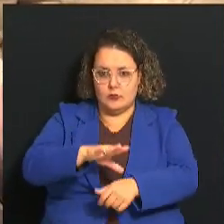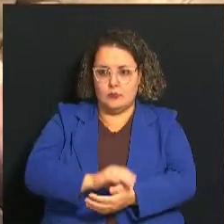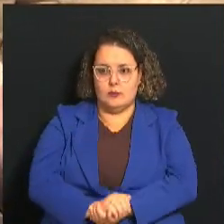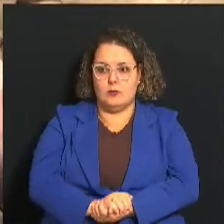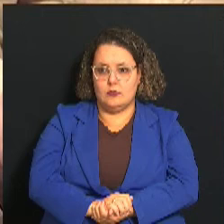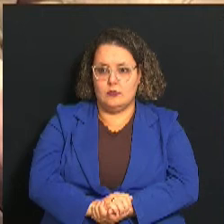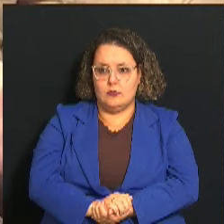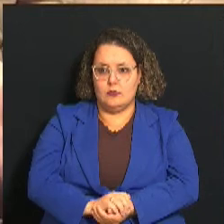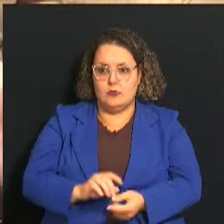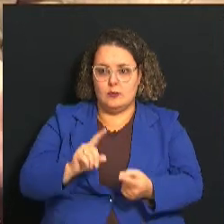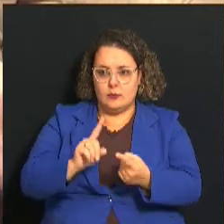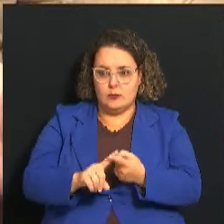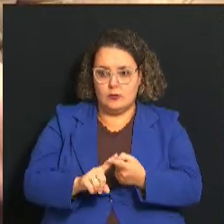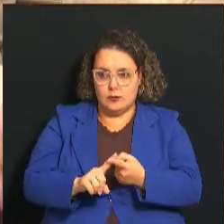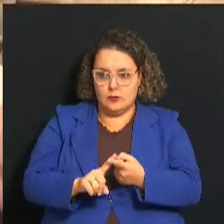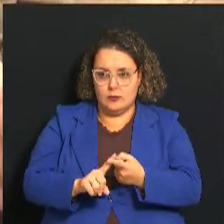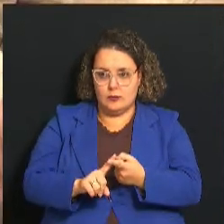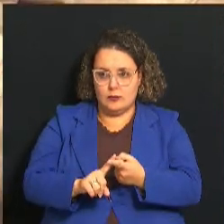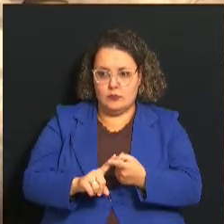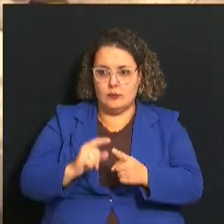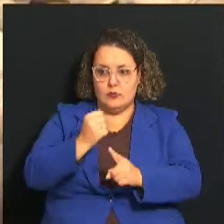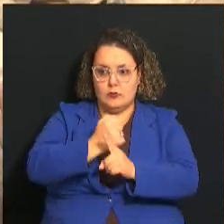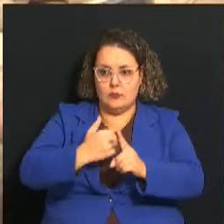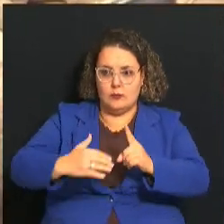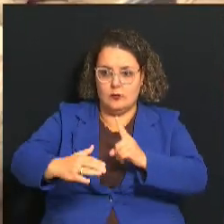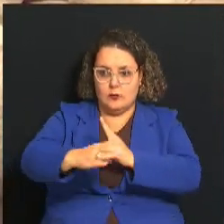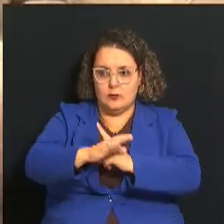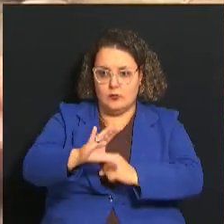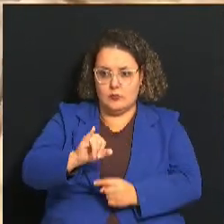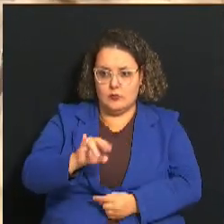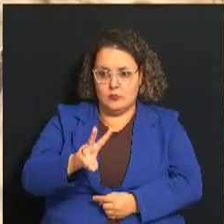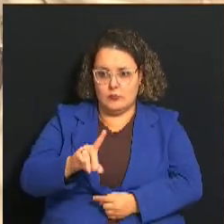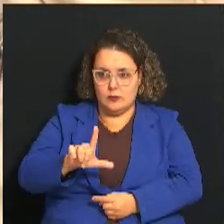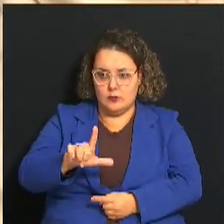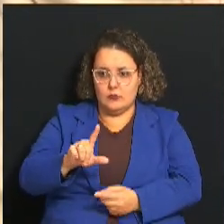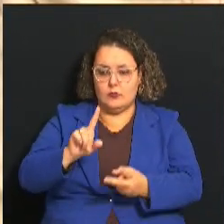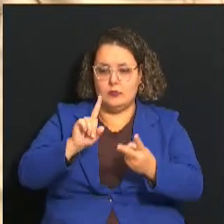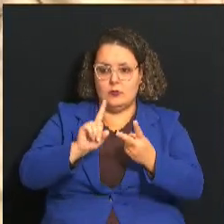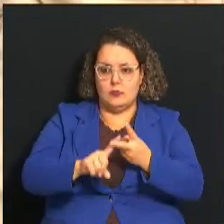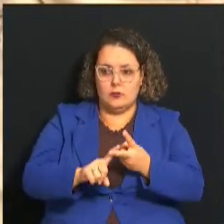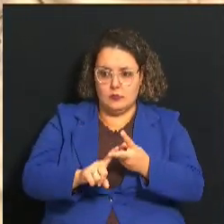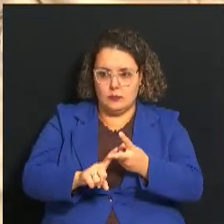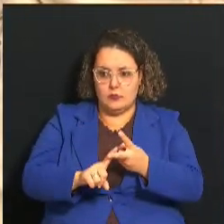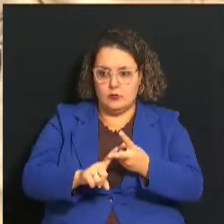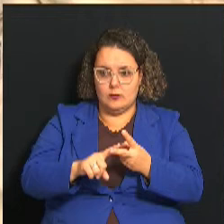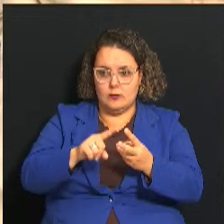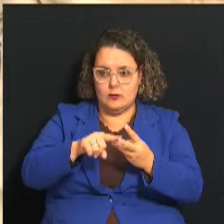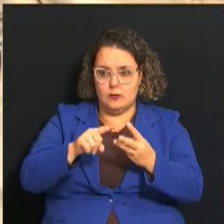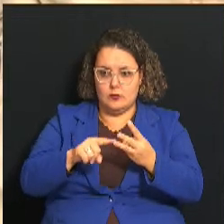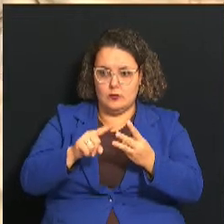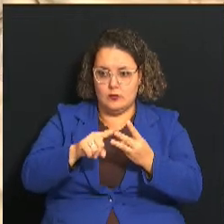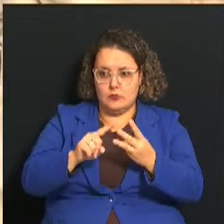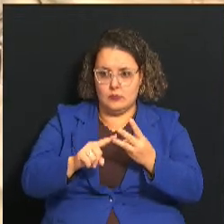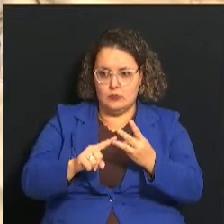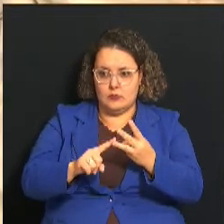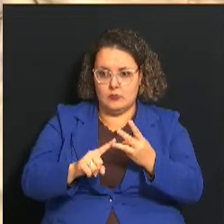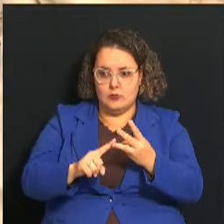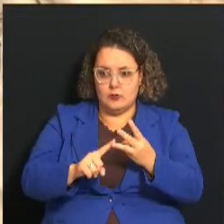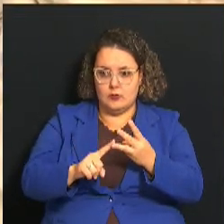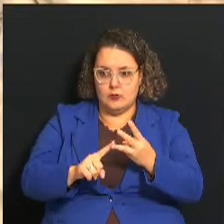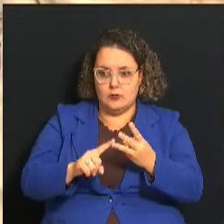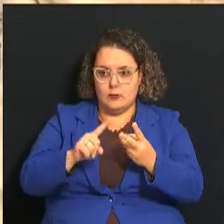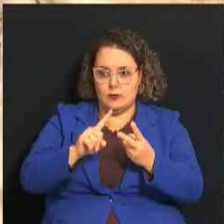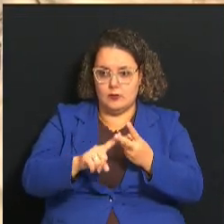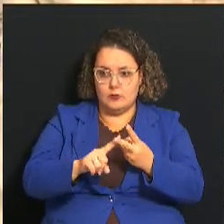seja pela sociedade civil, isso? E as outras 2? Uma